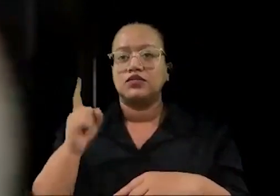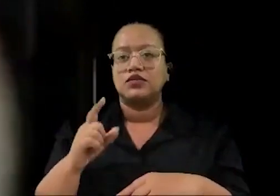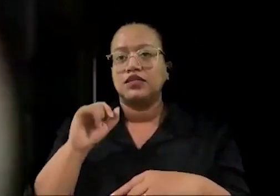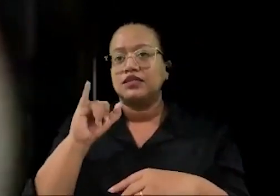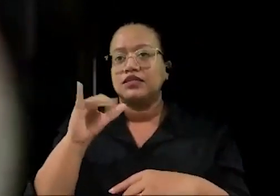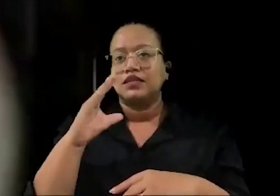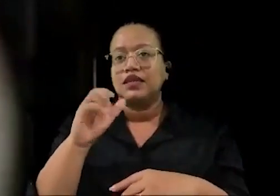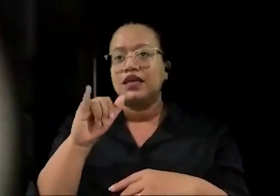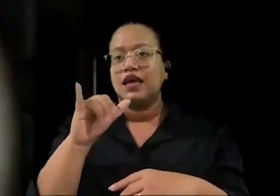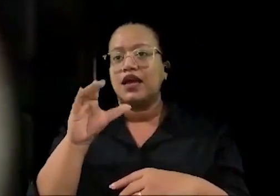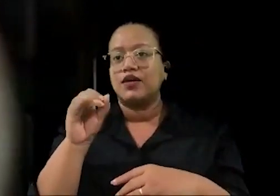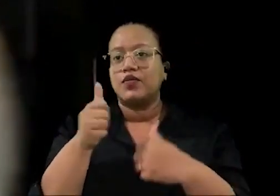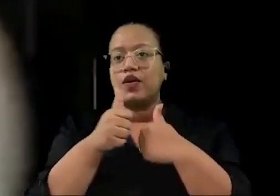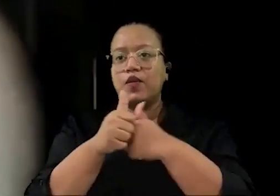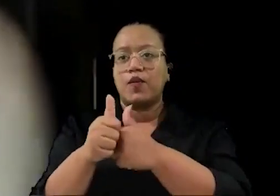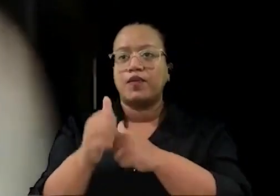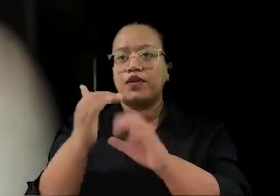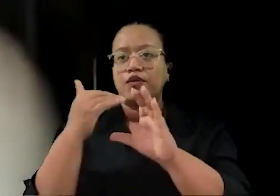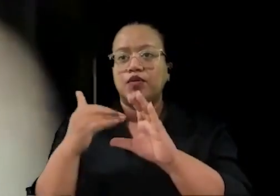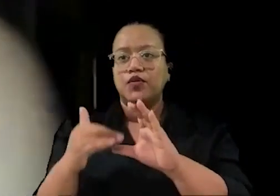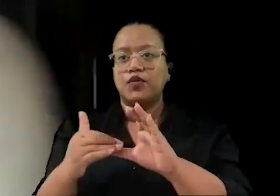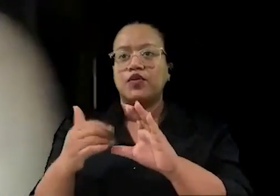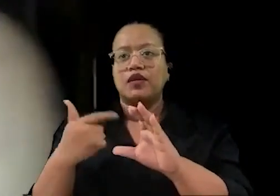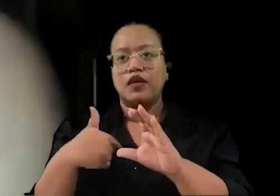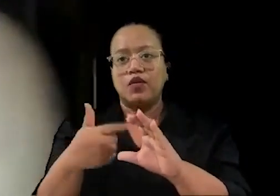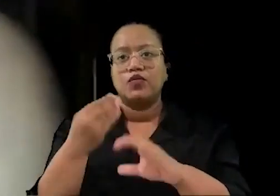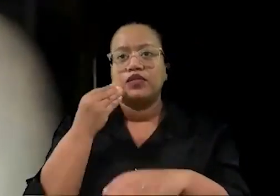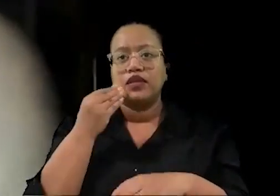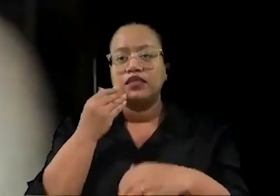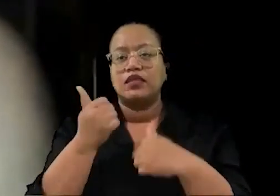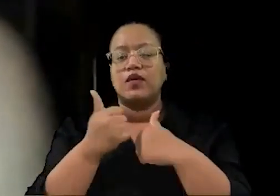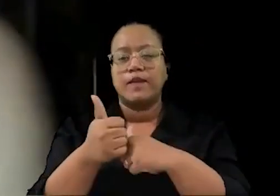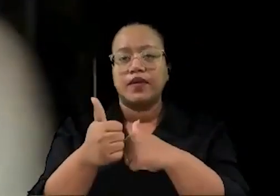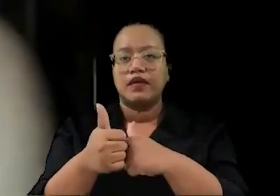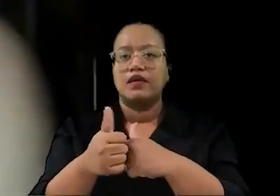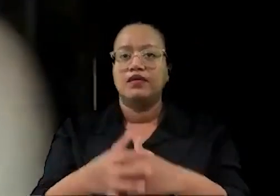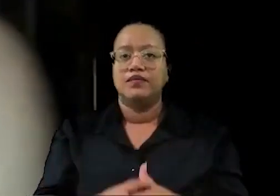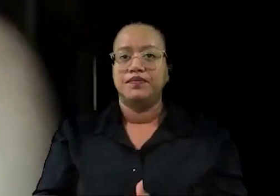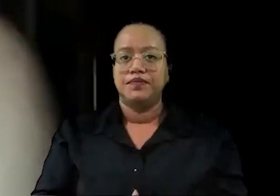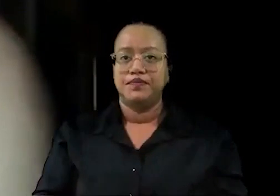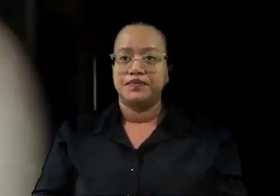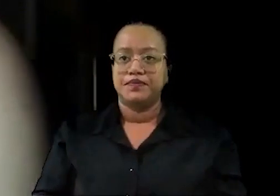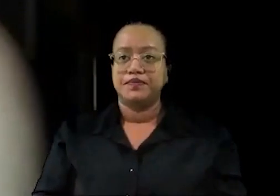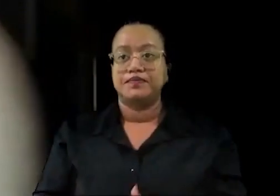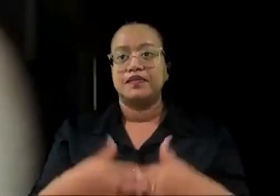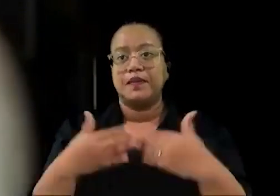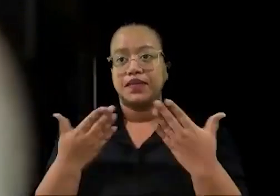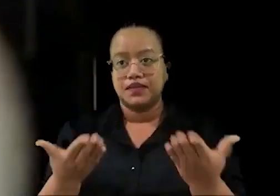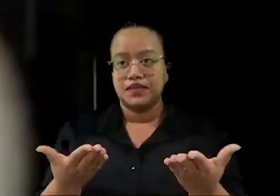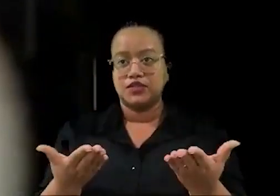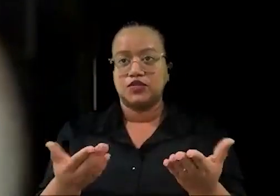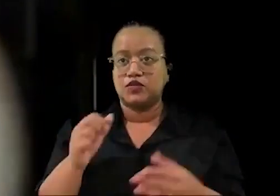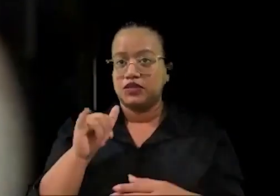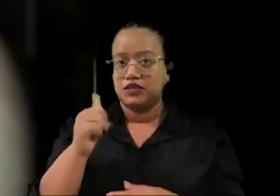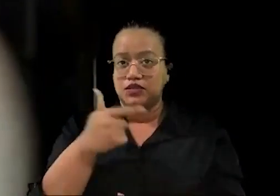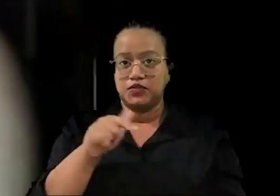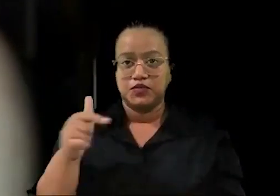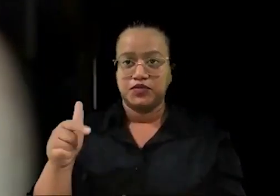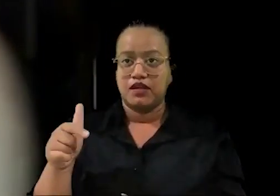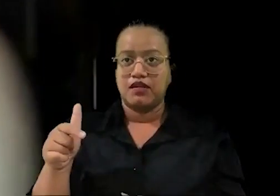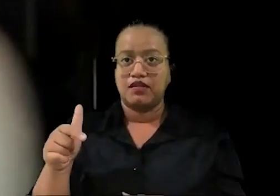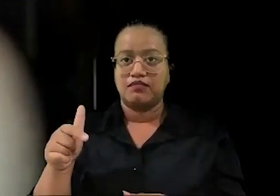possível, né? Mas é isso. Se não tiver mais se nenhum colega queira